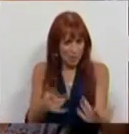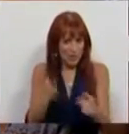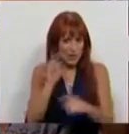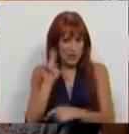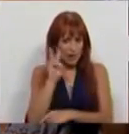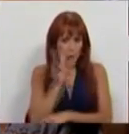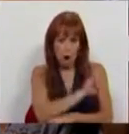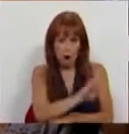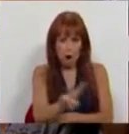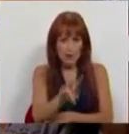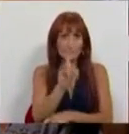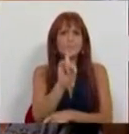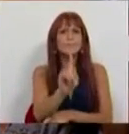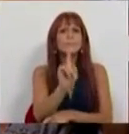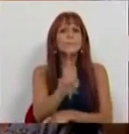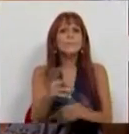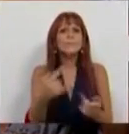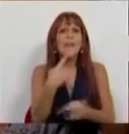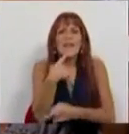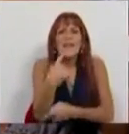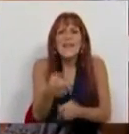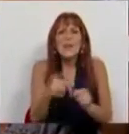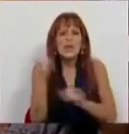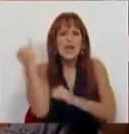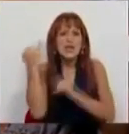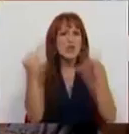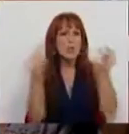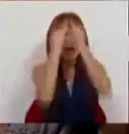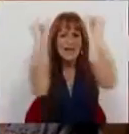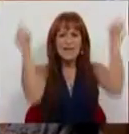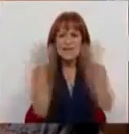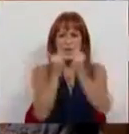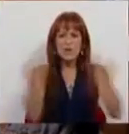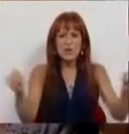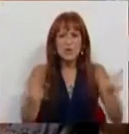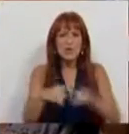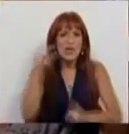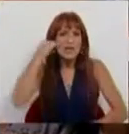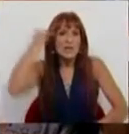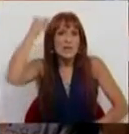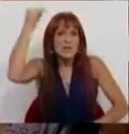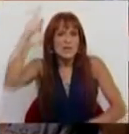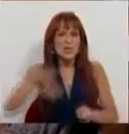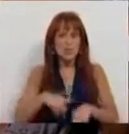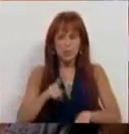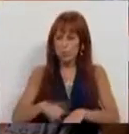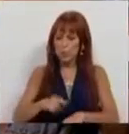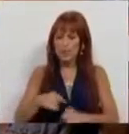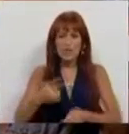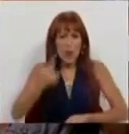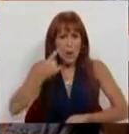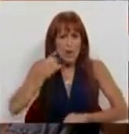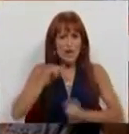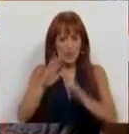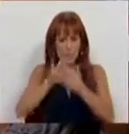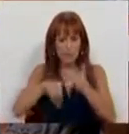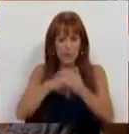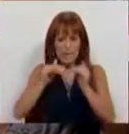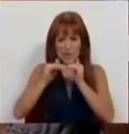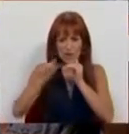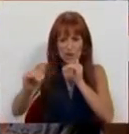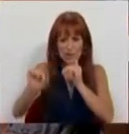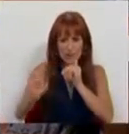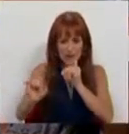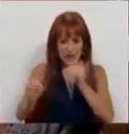importante olhar para aquilo que dizem as instituições internacionais, em particular no momento em que já conhecem o Programa de